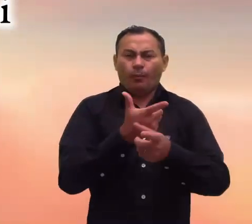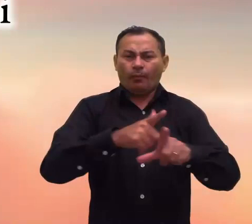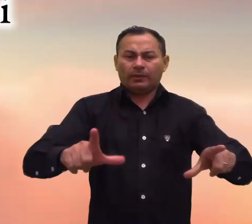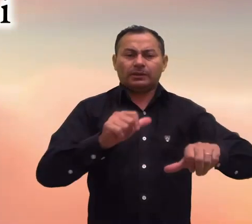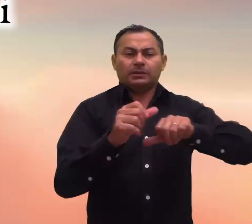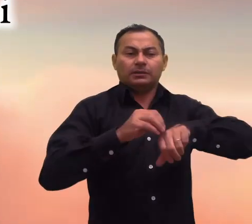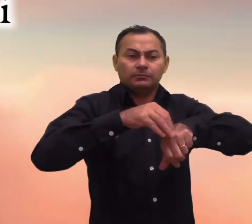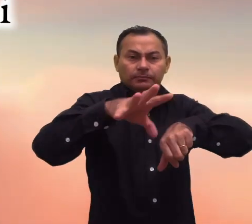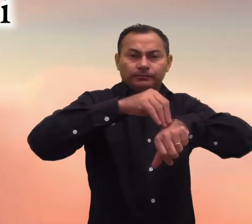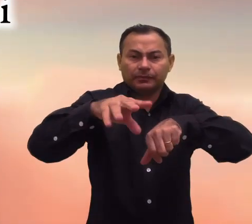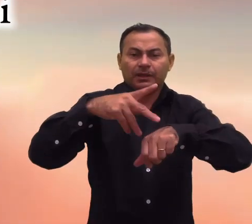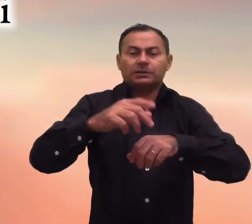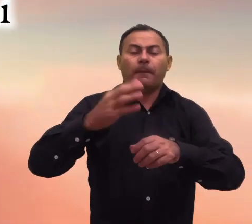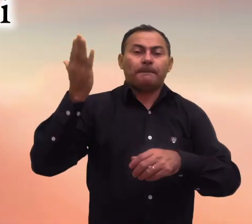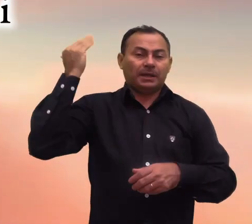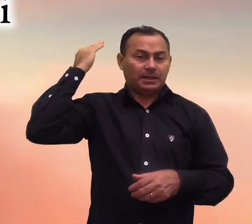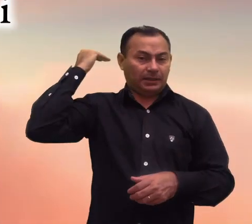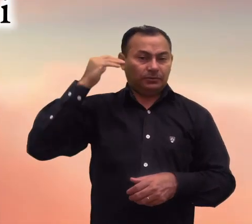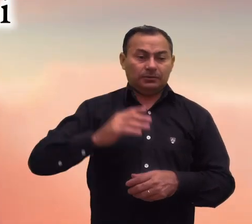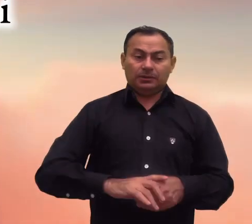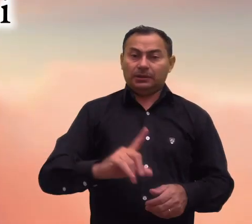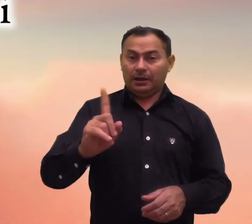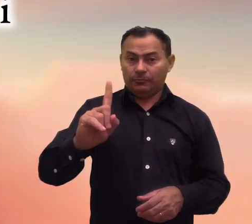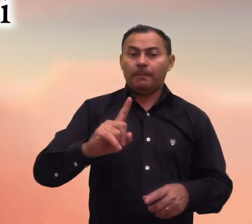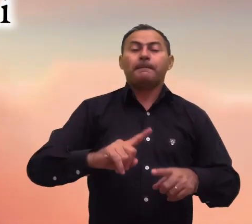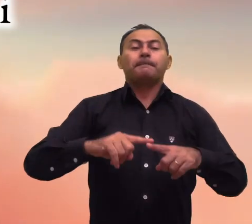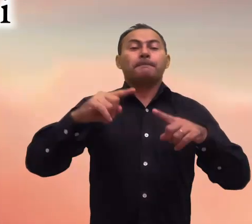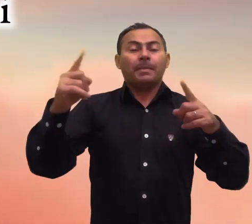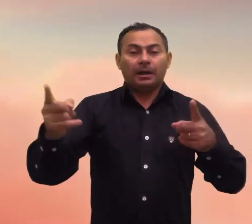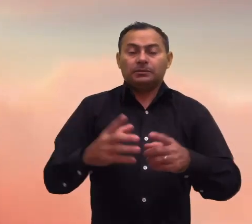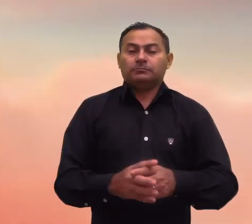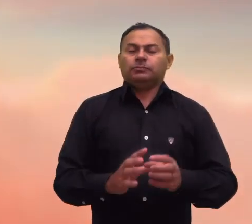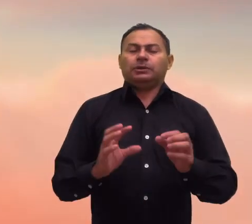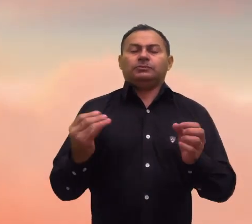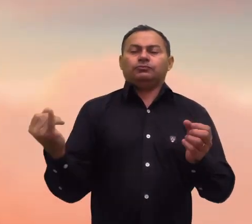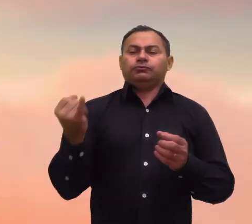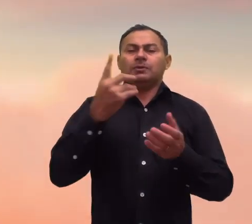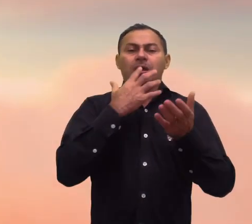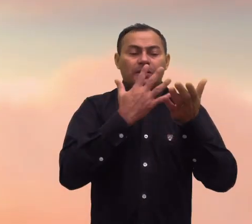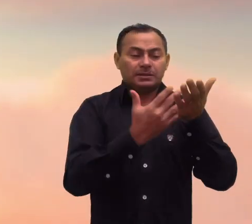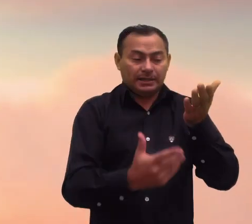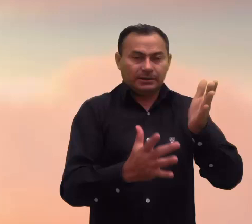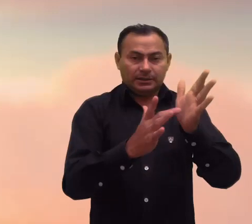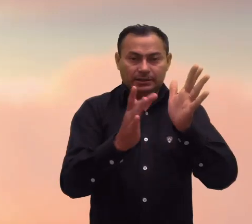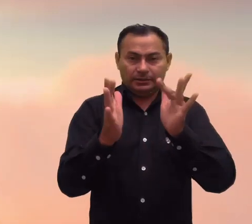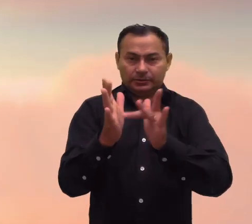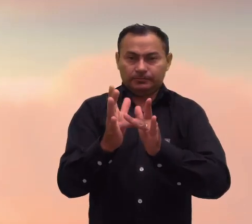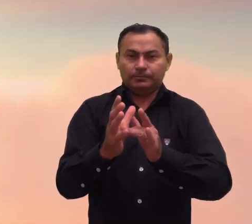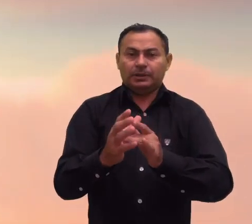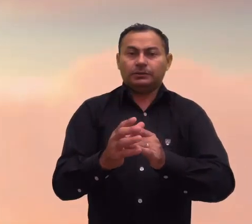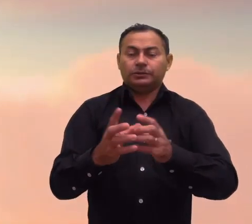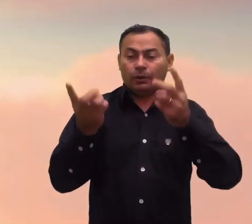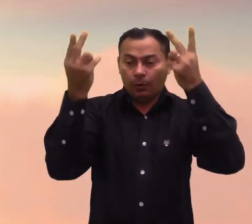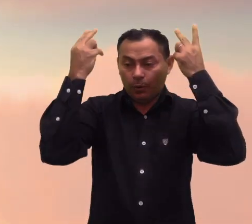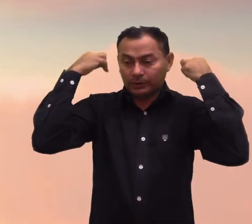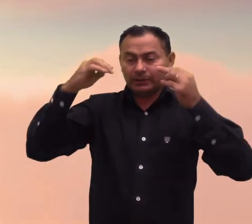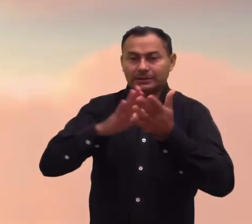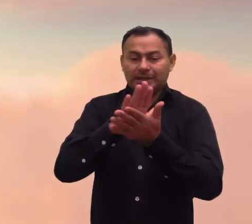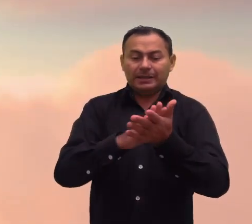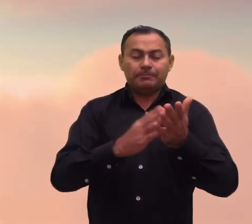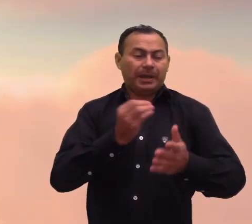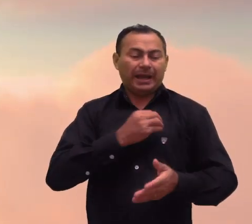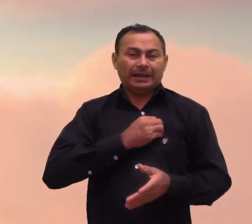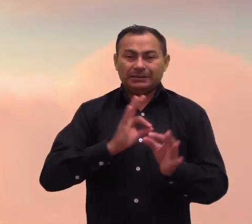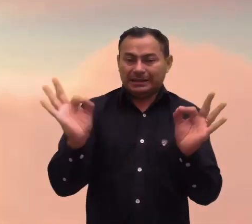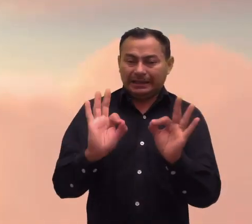maneira vazia de viver, transmitida por seus antepassados, mas pelo precioso sangue de Cristo, como de um